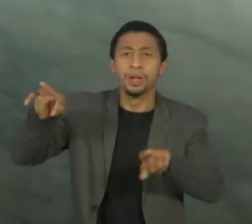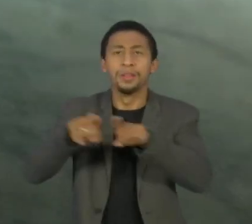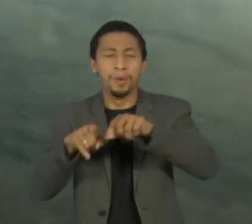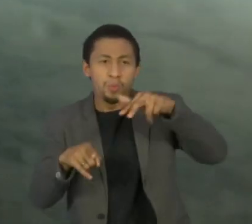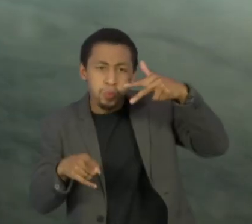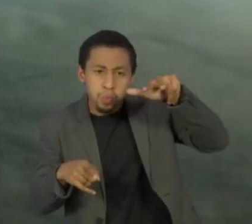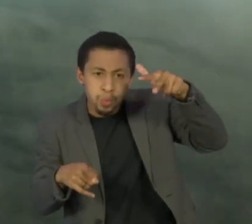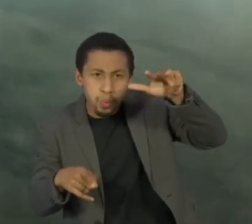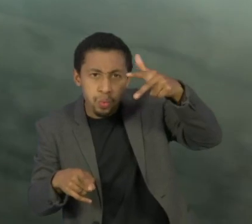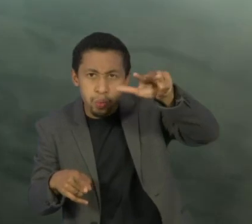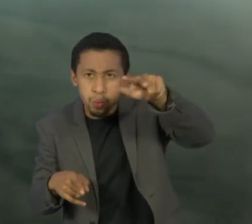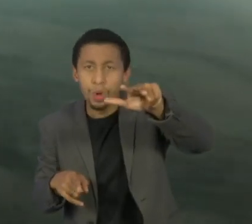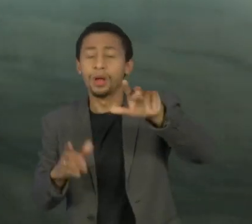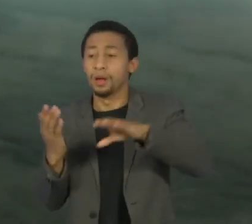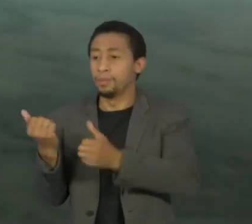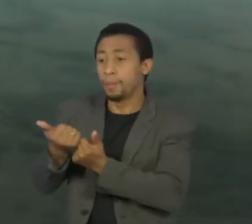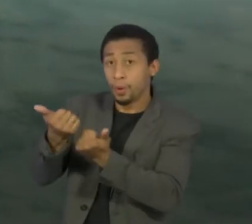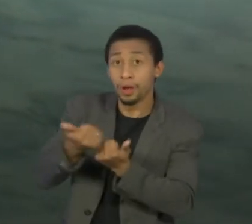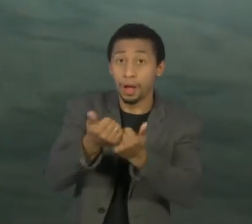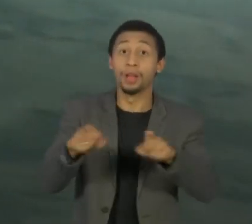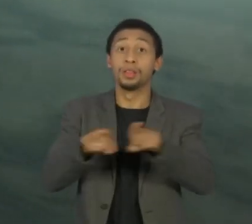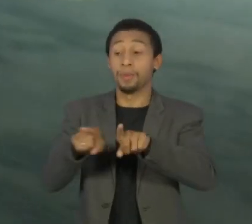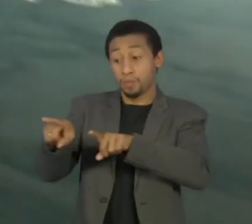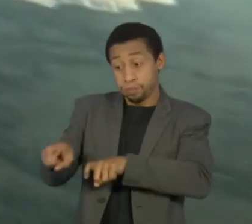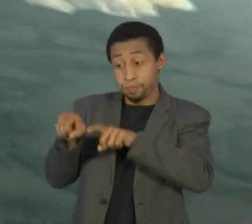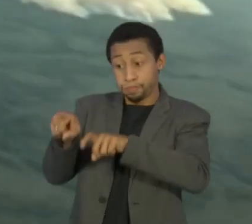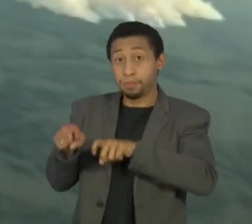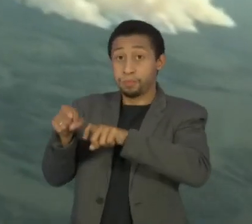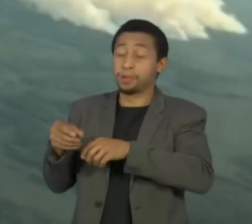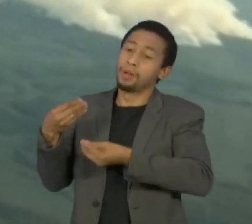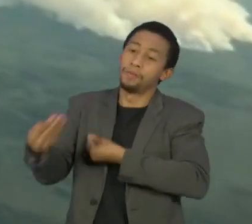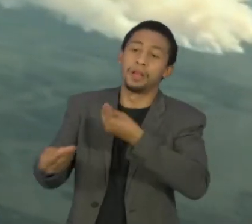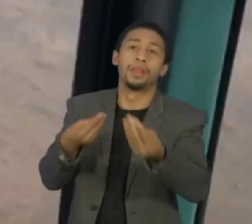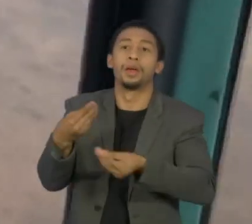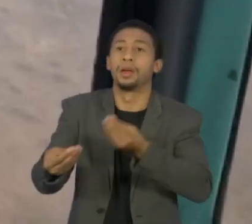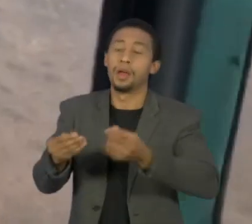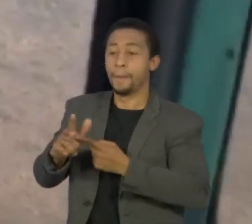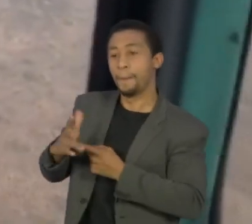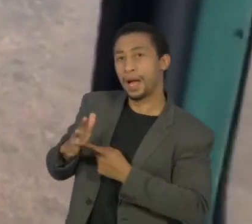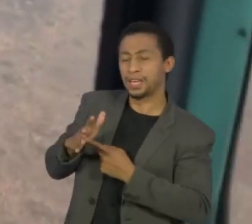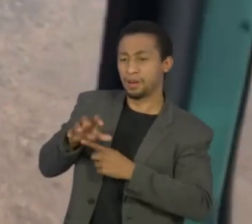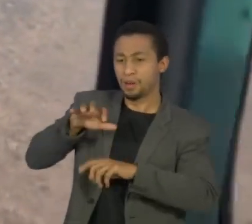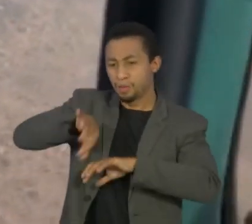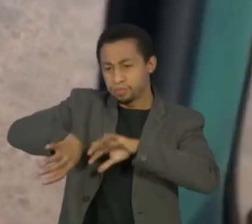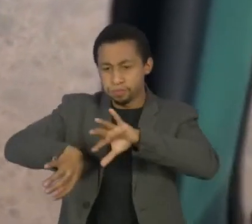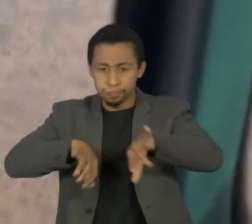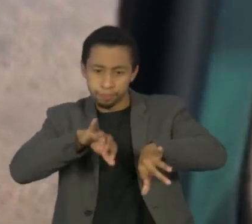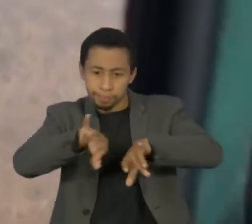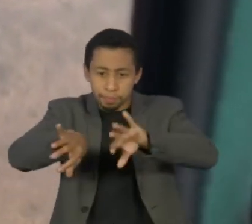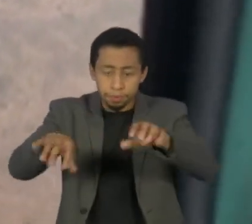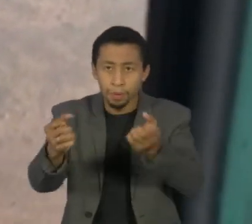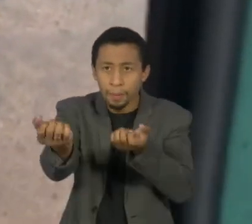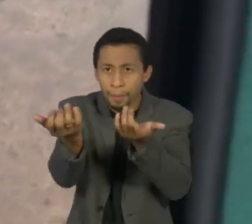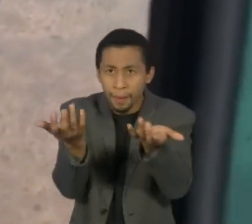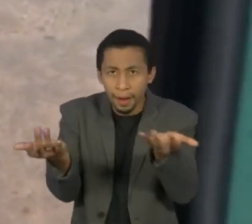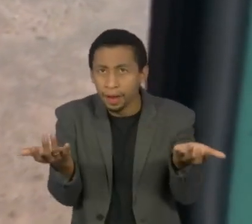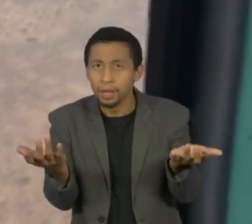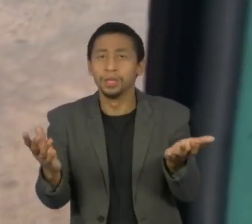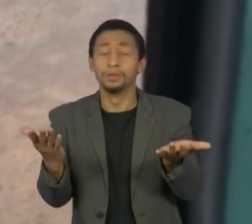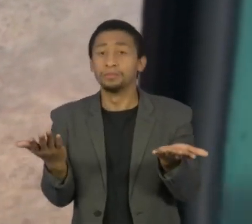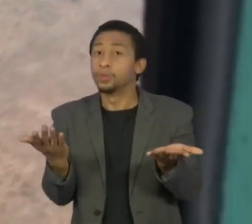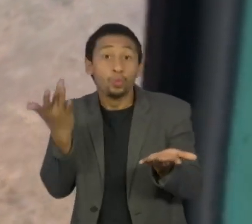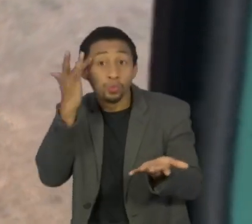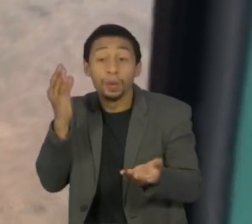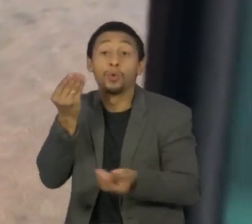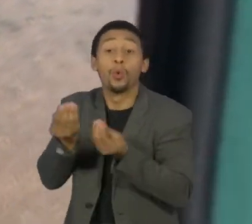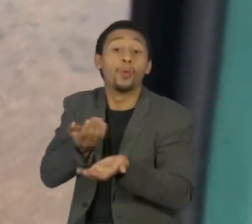operações. Além disso, produtores rurais devem se máquinas para abrir caminho na mata. A origem do fogo ainda é desconhecida. No mês